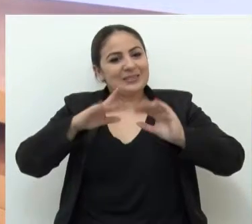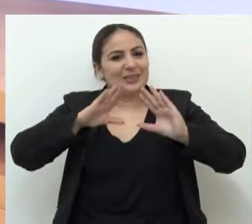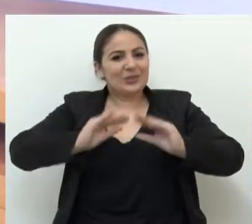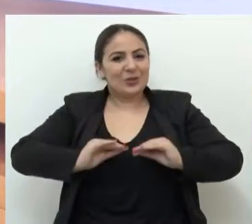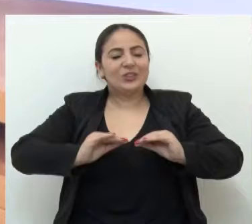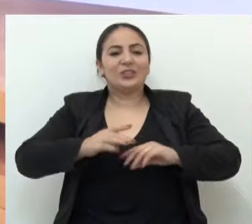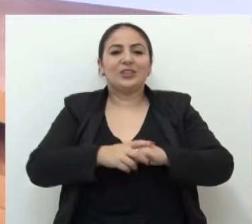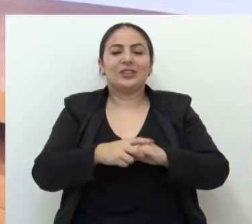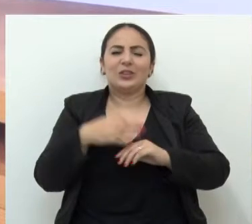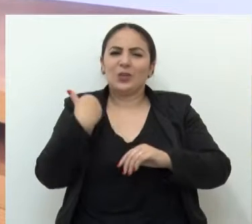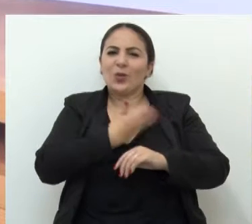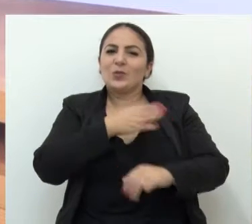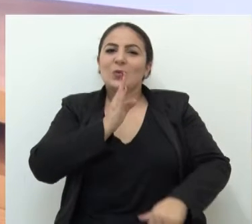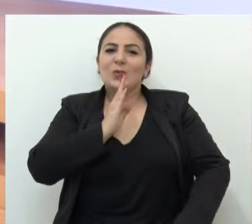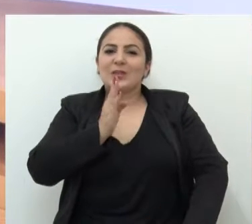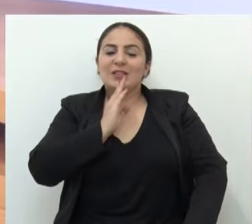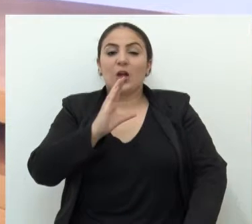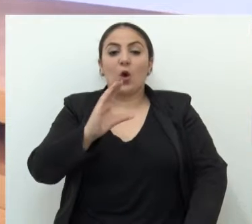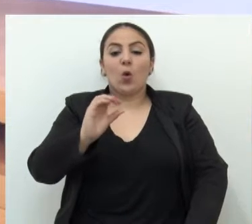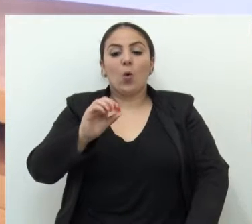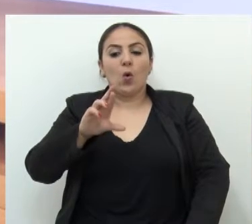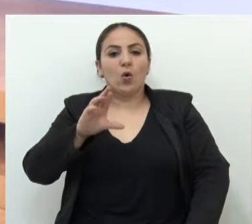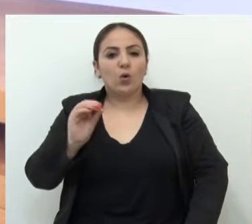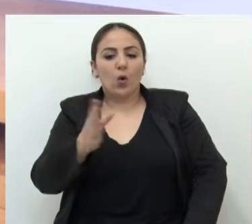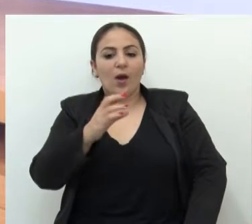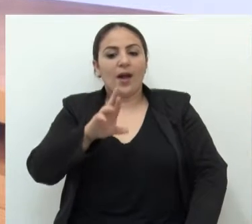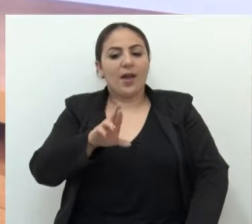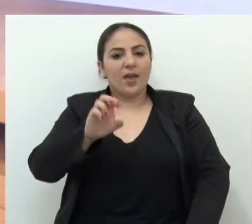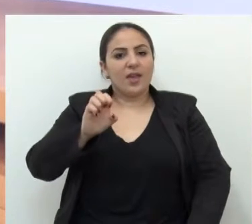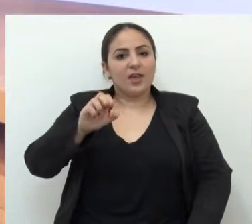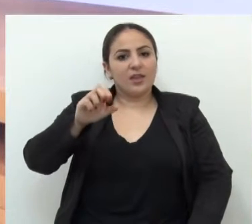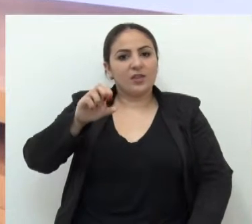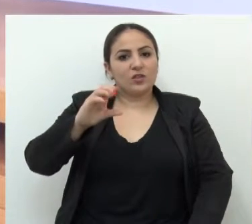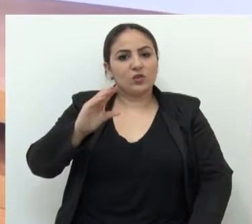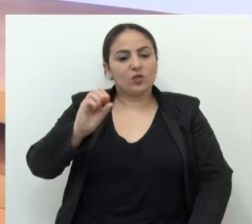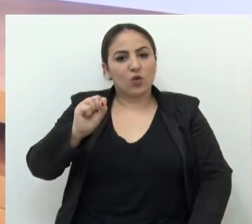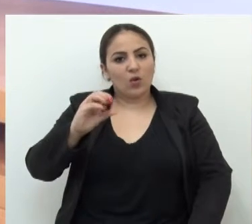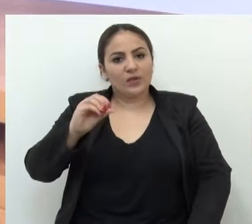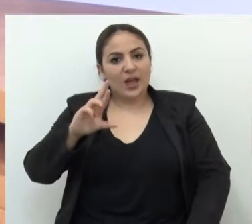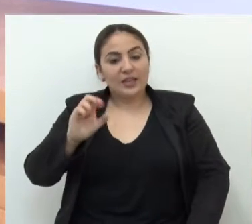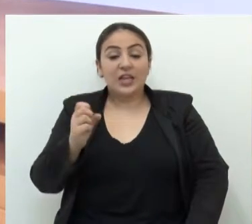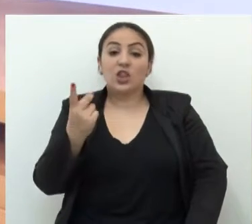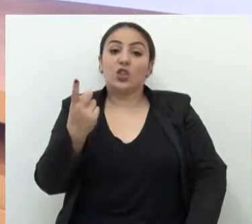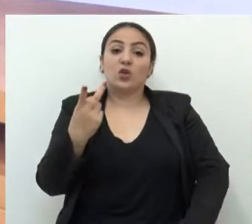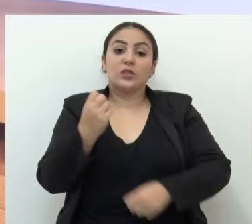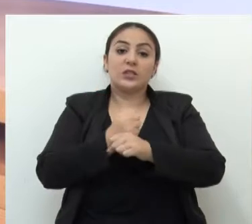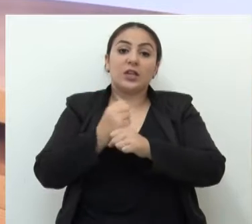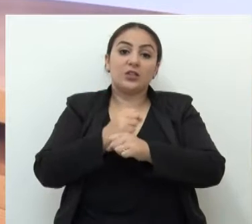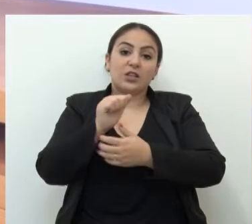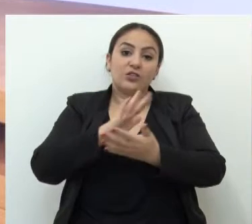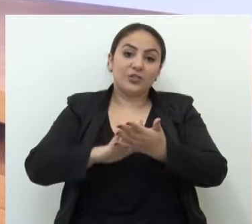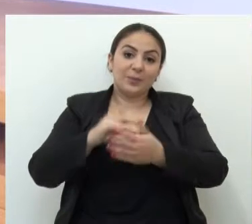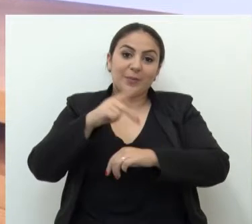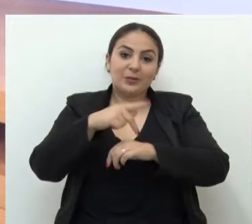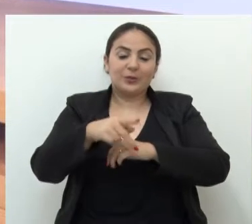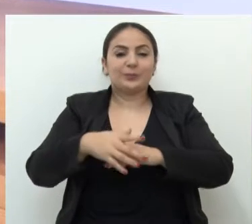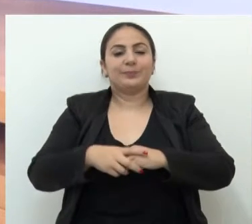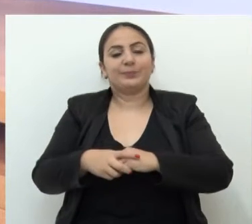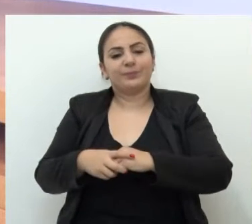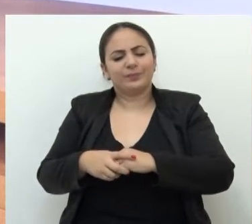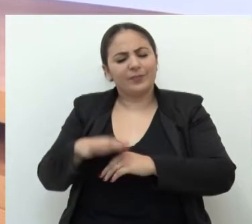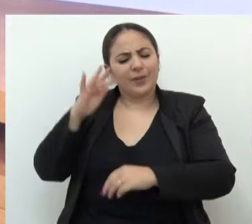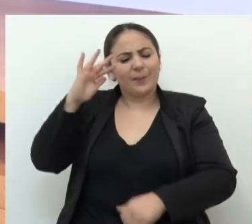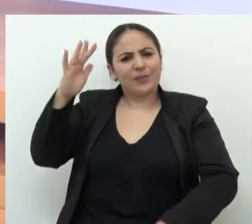Cultural. No programa desta noite nós vamos conhecer o coro Ressonare, que comemora 12 anos de atividade em